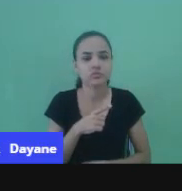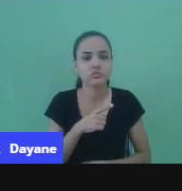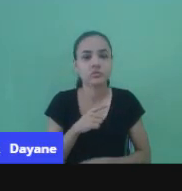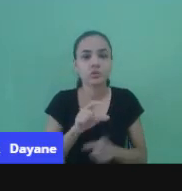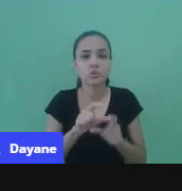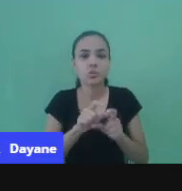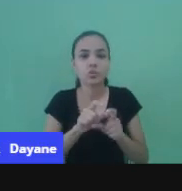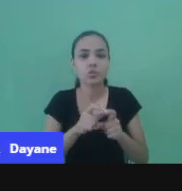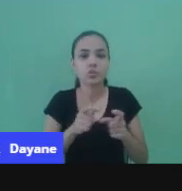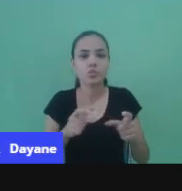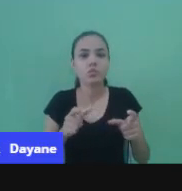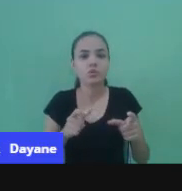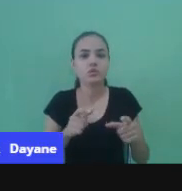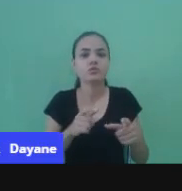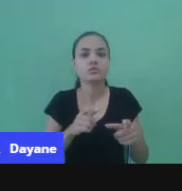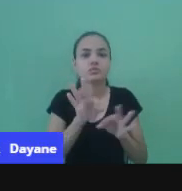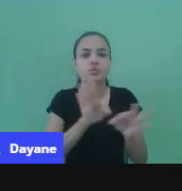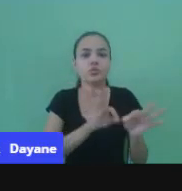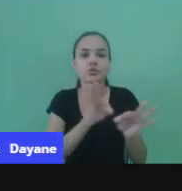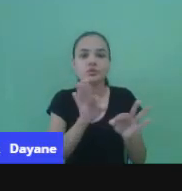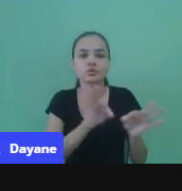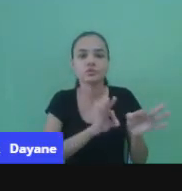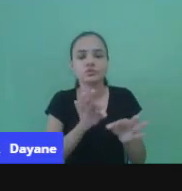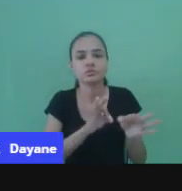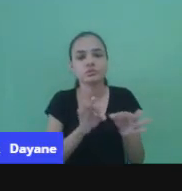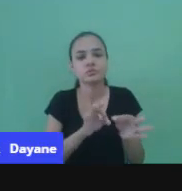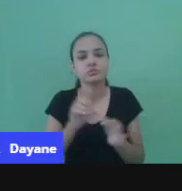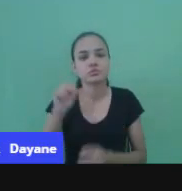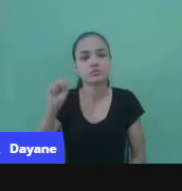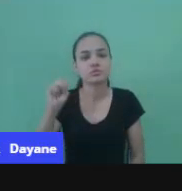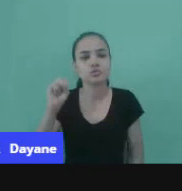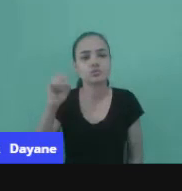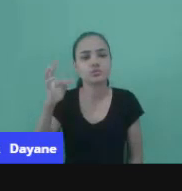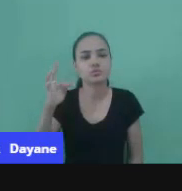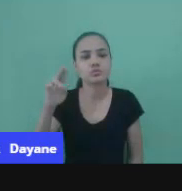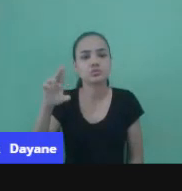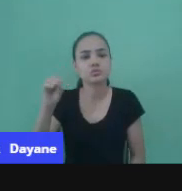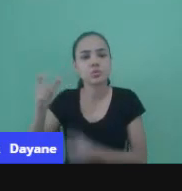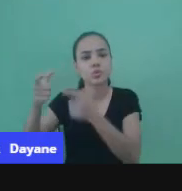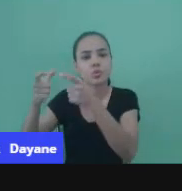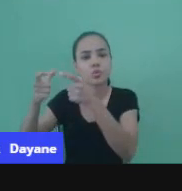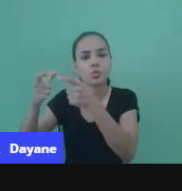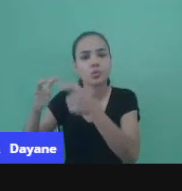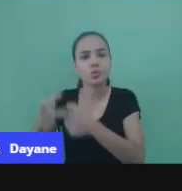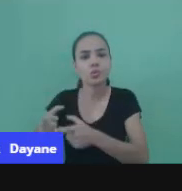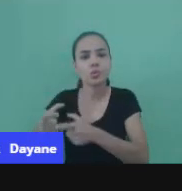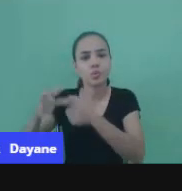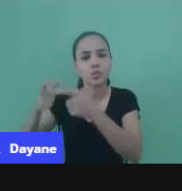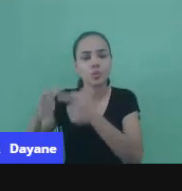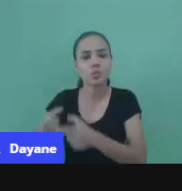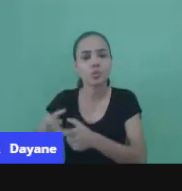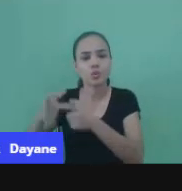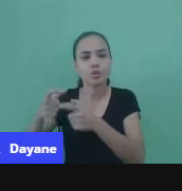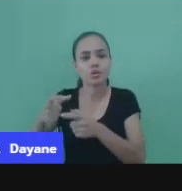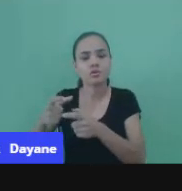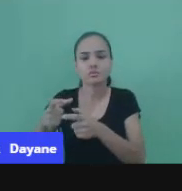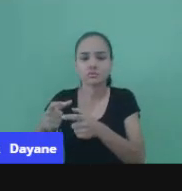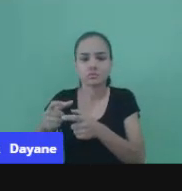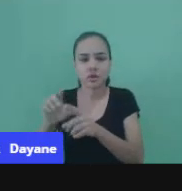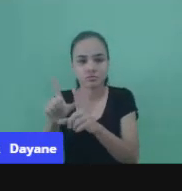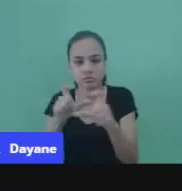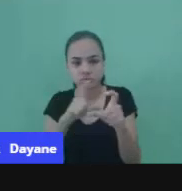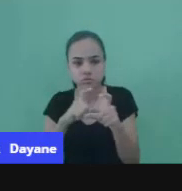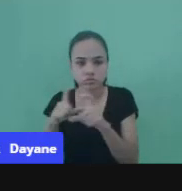coordenando um estudo lá, onde a gente tem uns 70 armadilhas fotográficas para registrar a presença. Ele já identificou